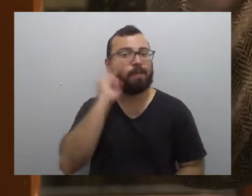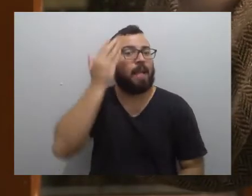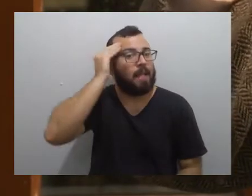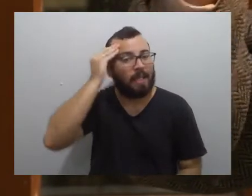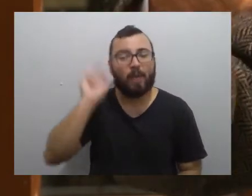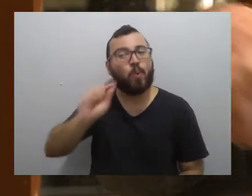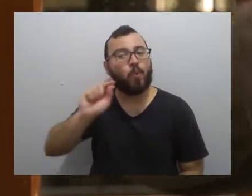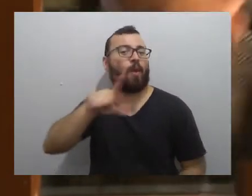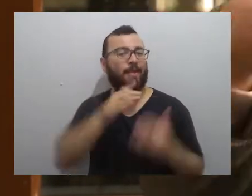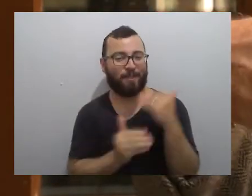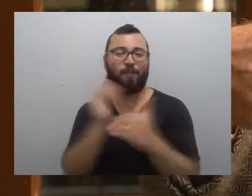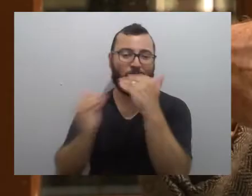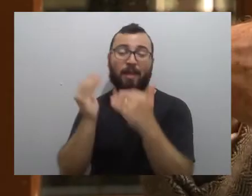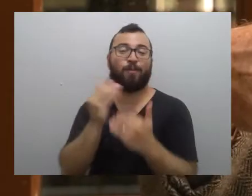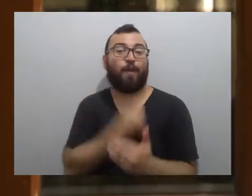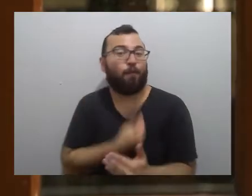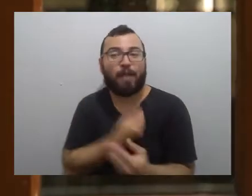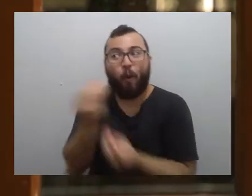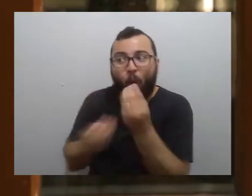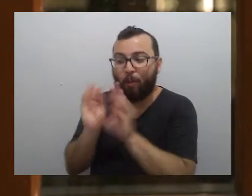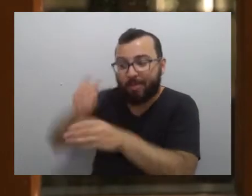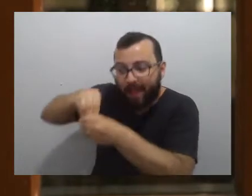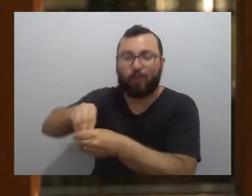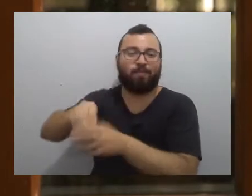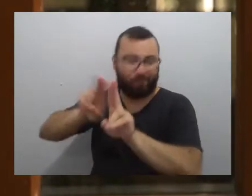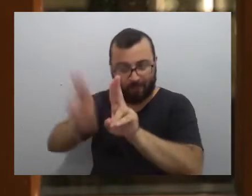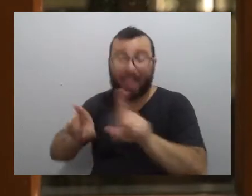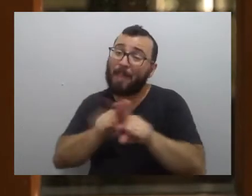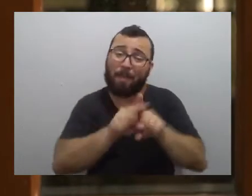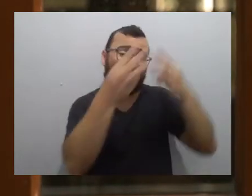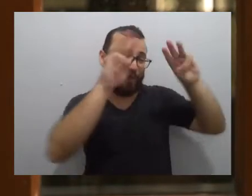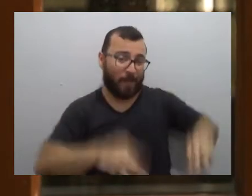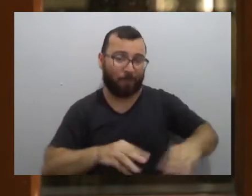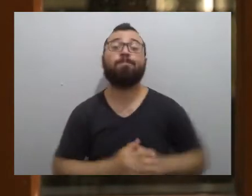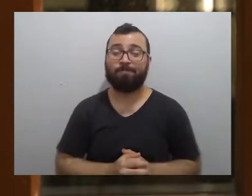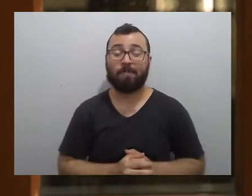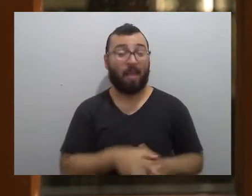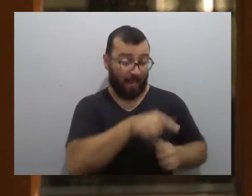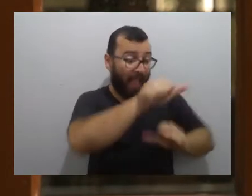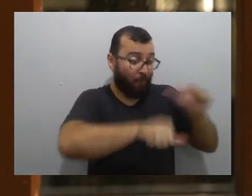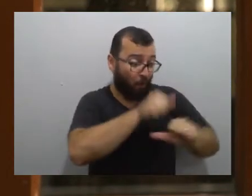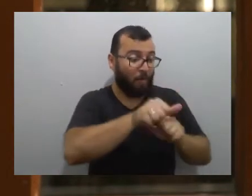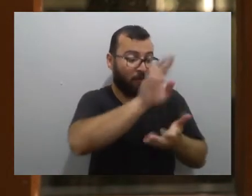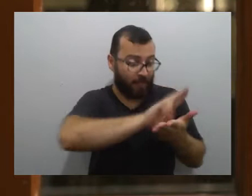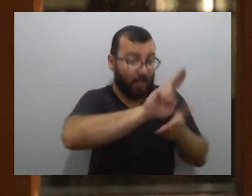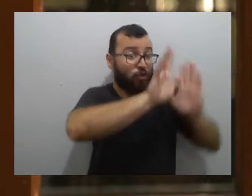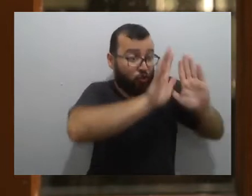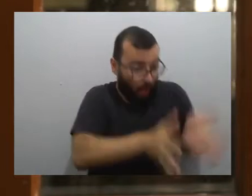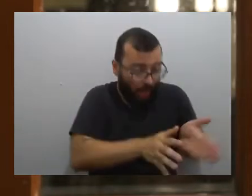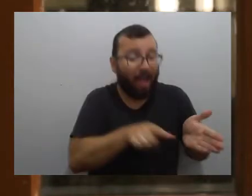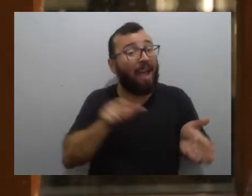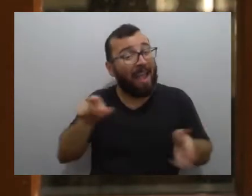dentro do caldeirão universitário, mas efetivamente o museu, mesmo tendo se transformado com essa